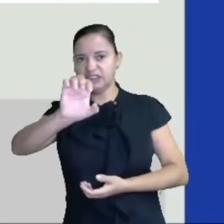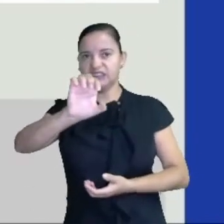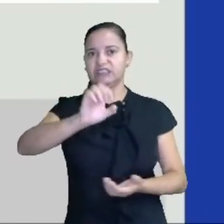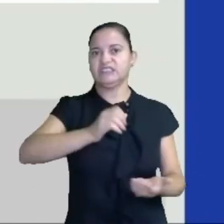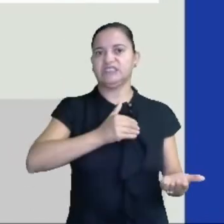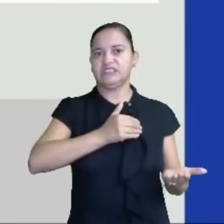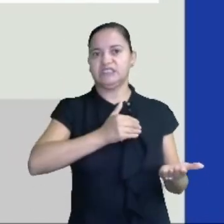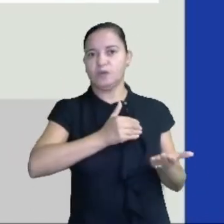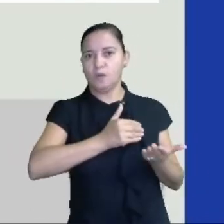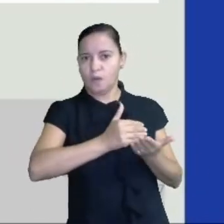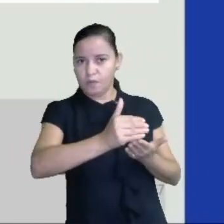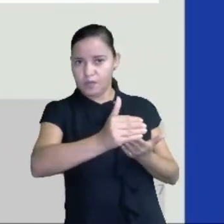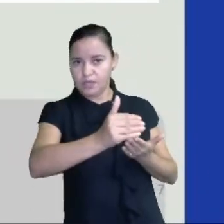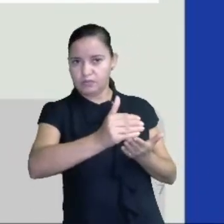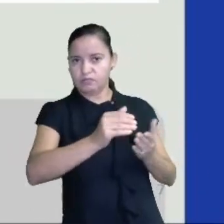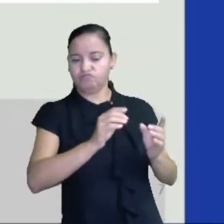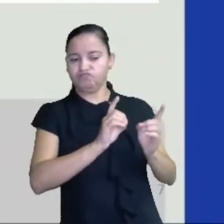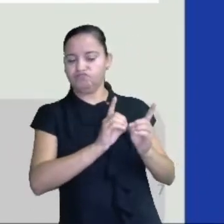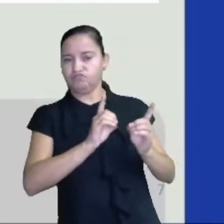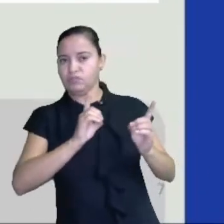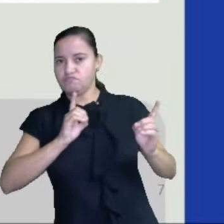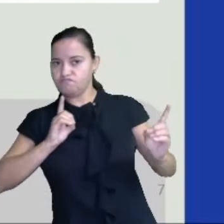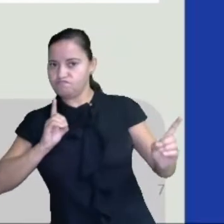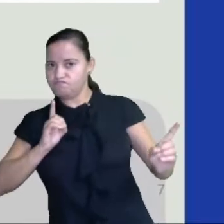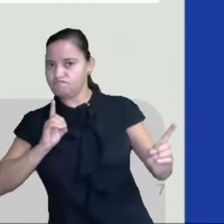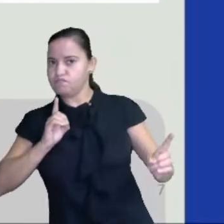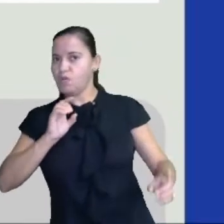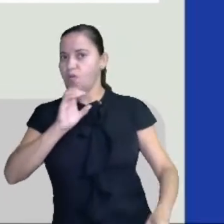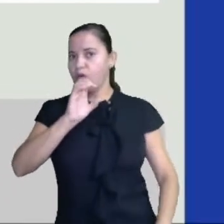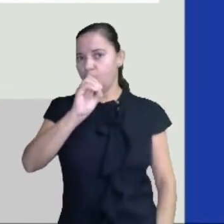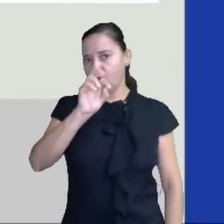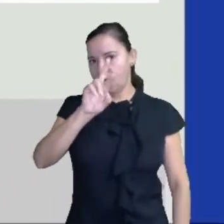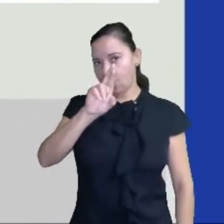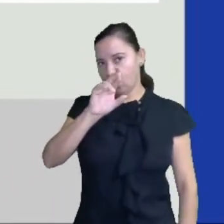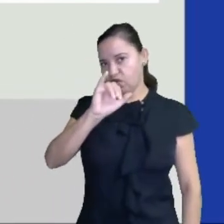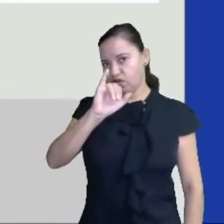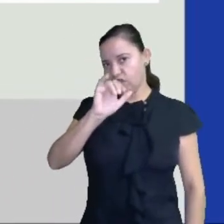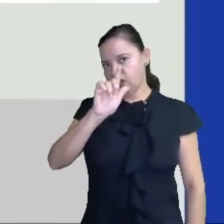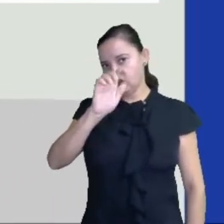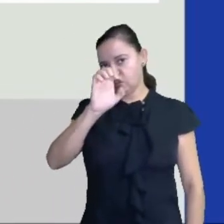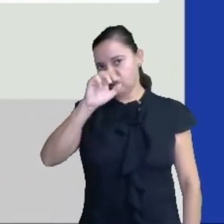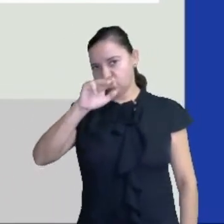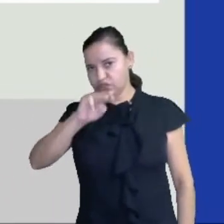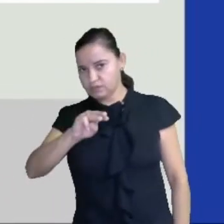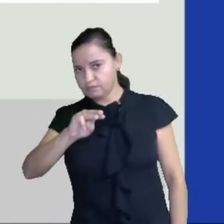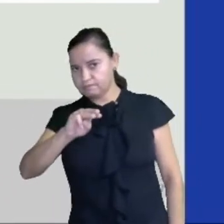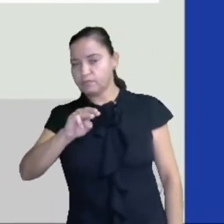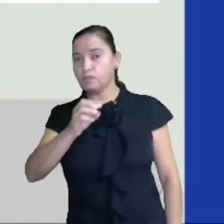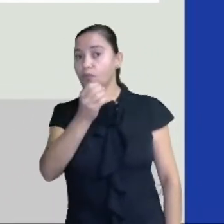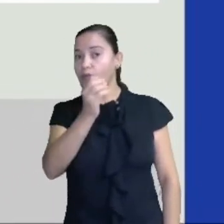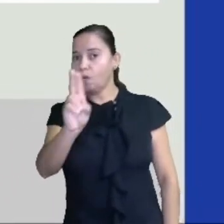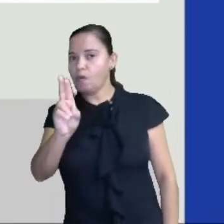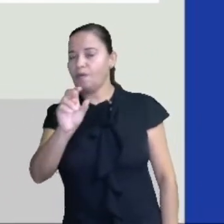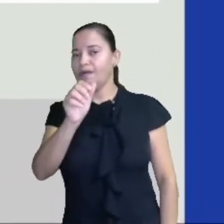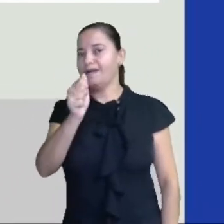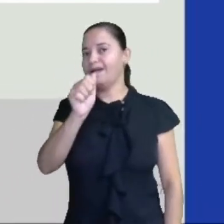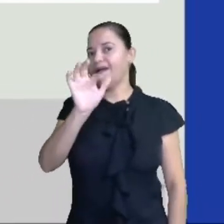ou afastamento. Pode ser os dois, viu, gente? Pode ser os dois sentidos. Aqui a gente tem um